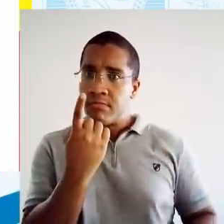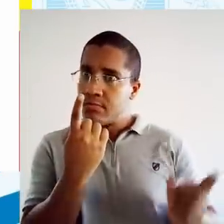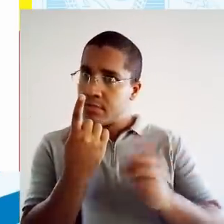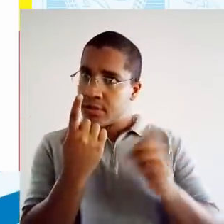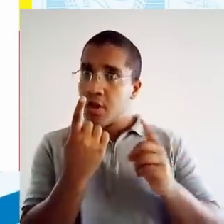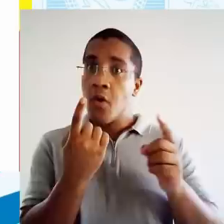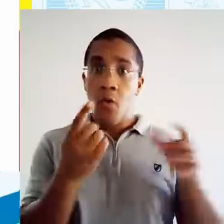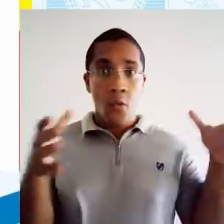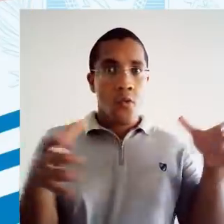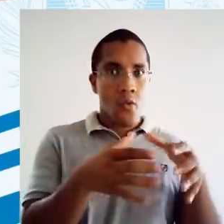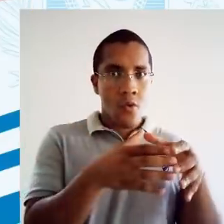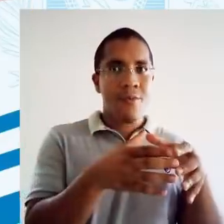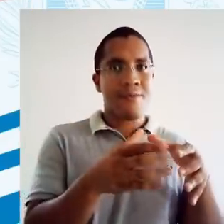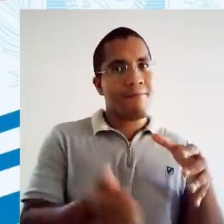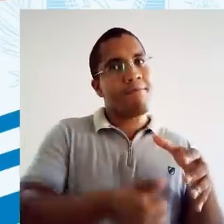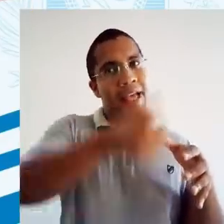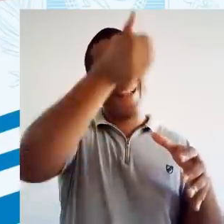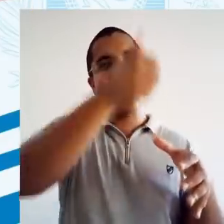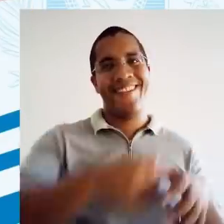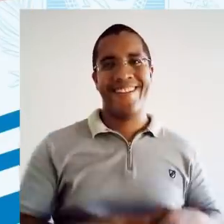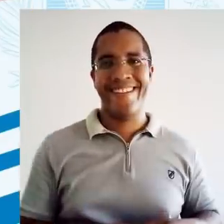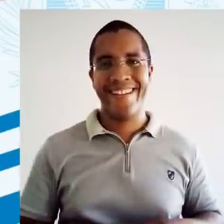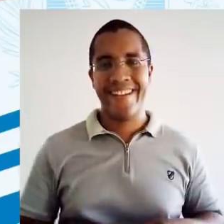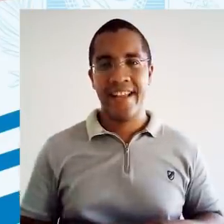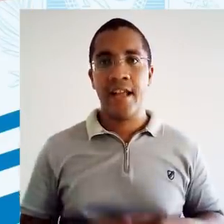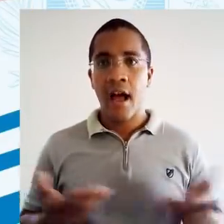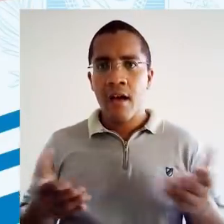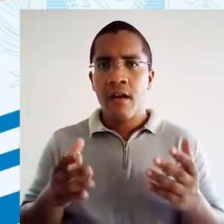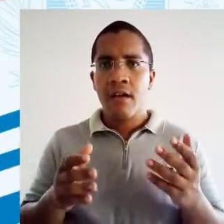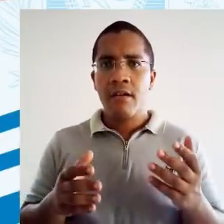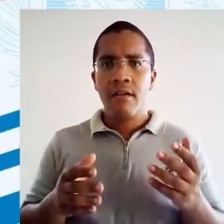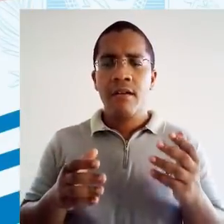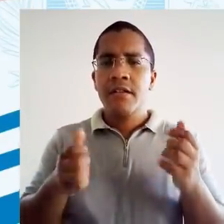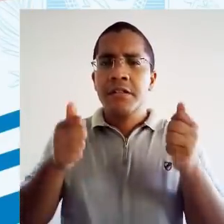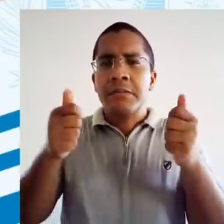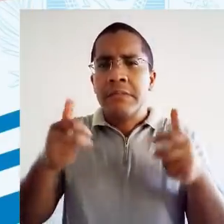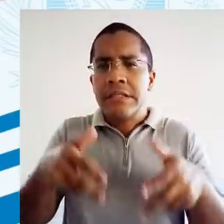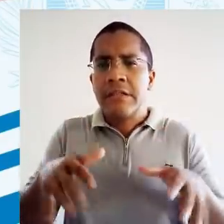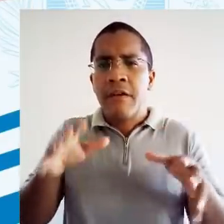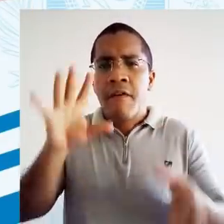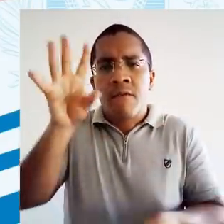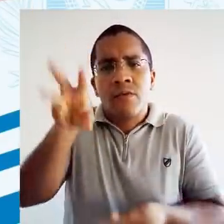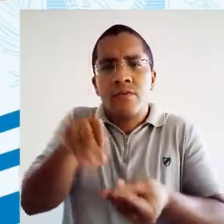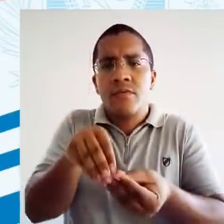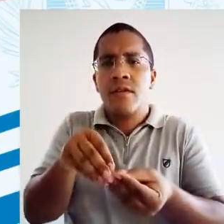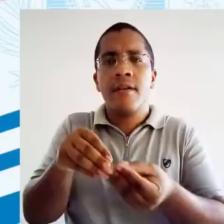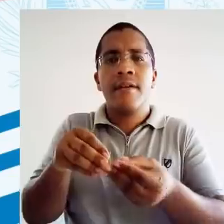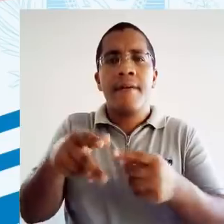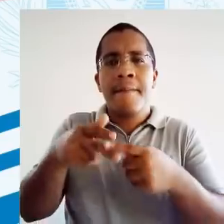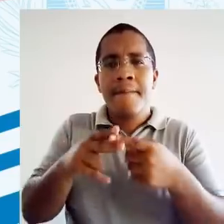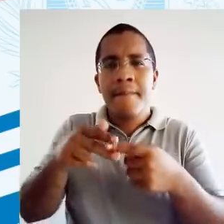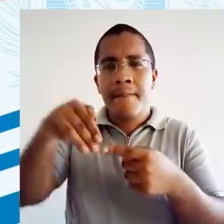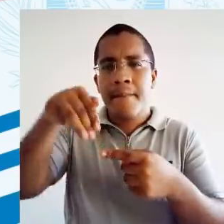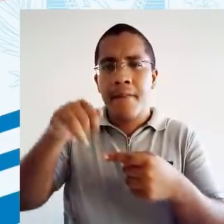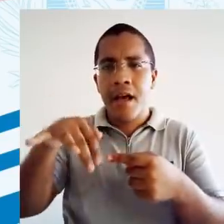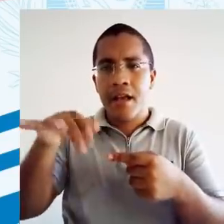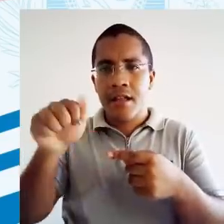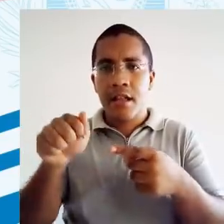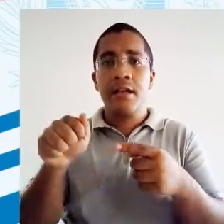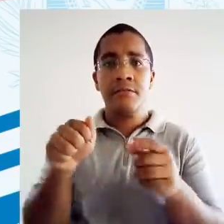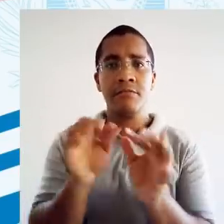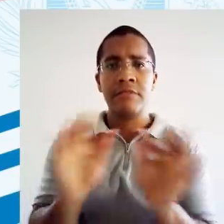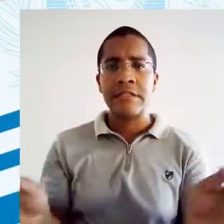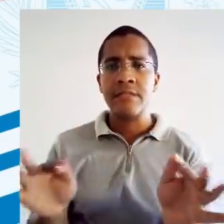único indivíduo. Bom, então finalizando aí essa questão aí de máquinas simples, onde a gente viu a questão